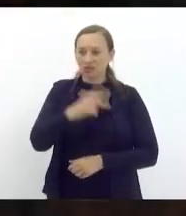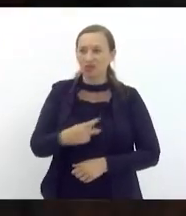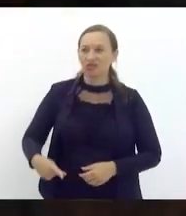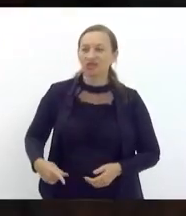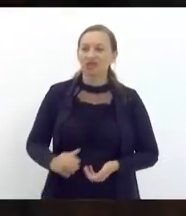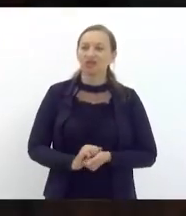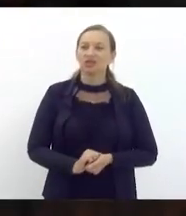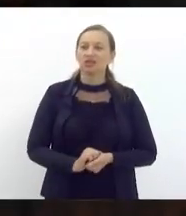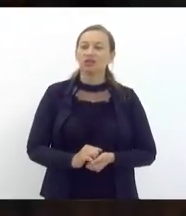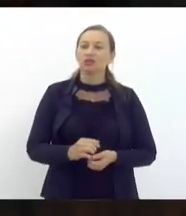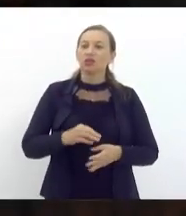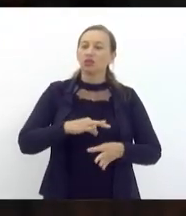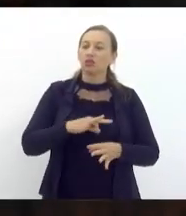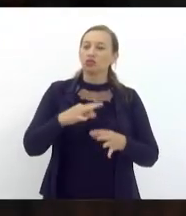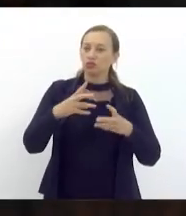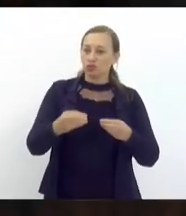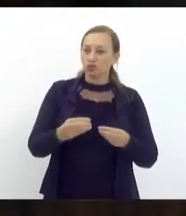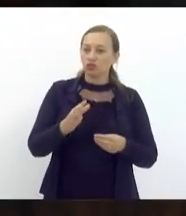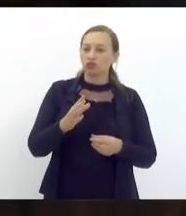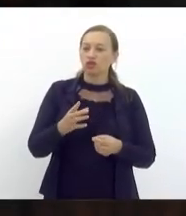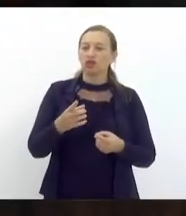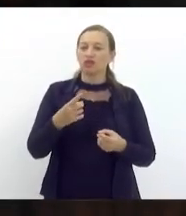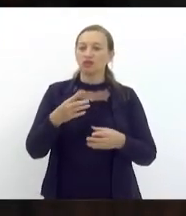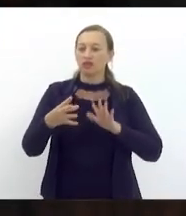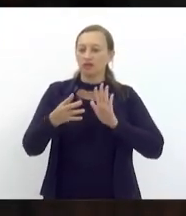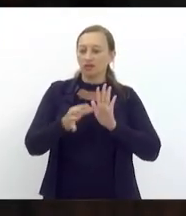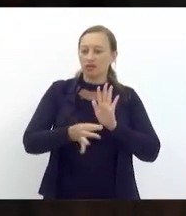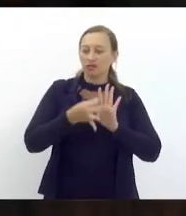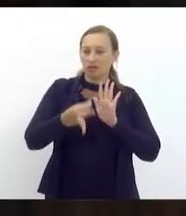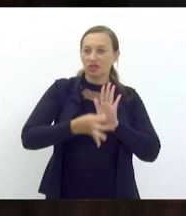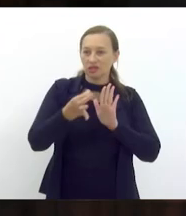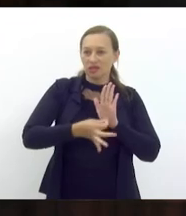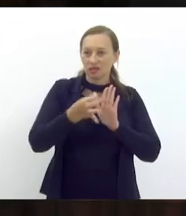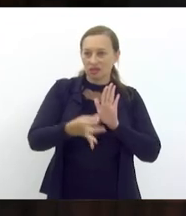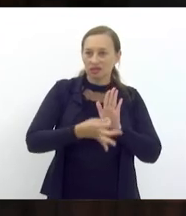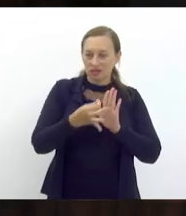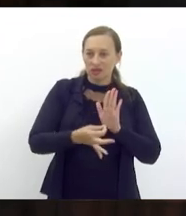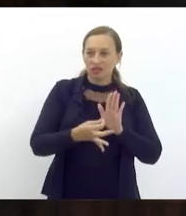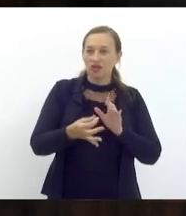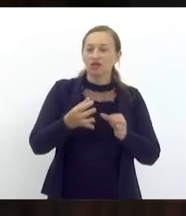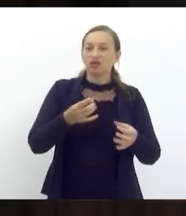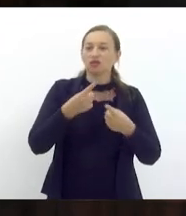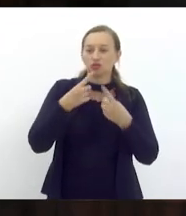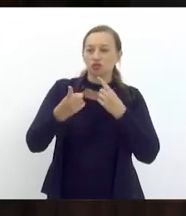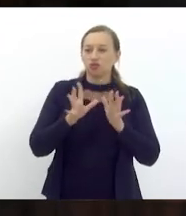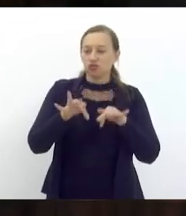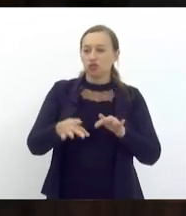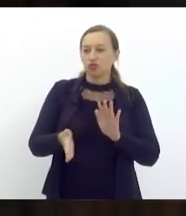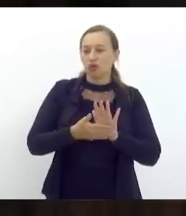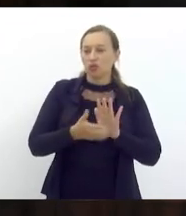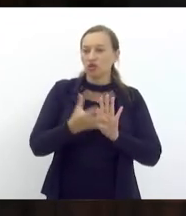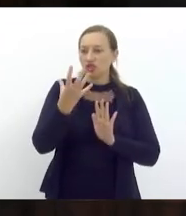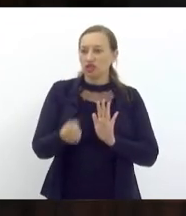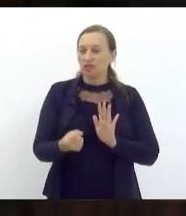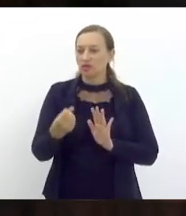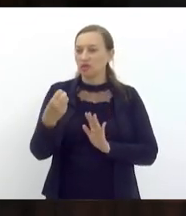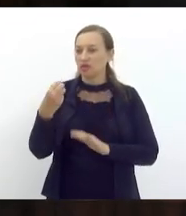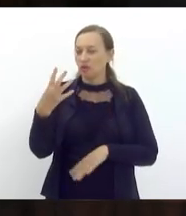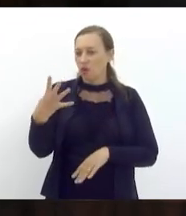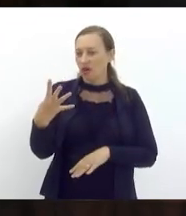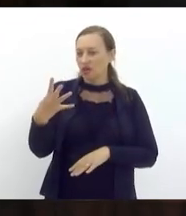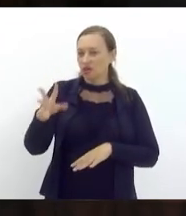com os pareceres emitidos em discussão apresenta proposta recebeu três